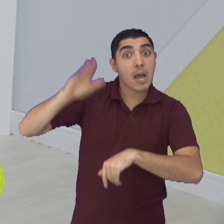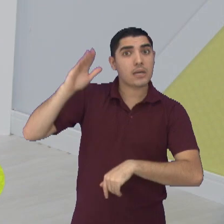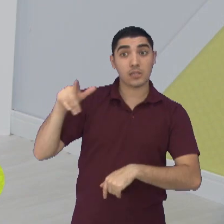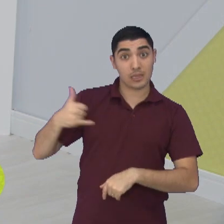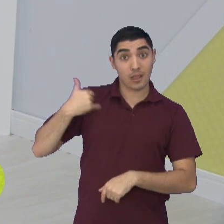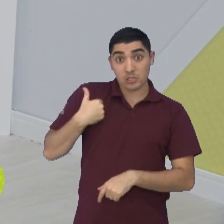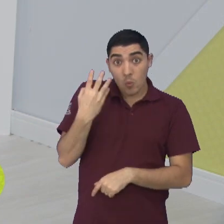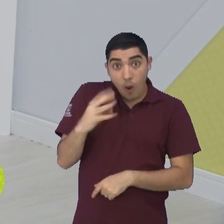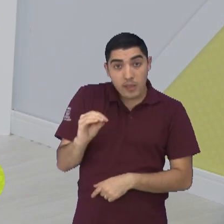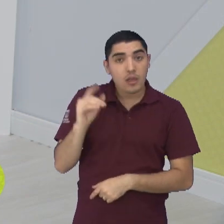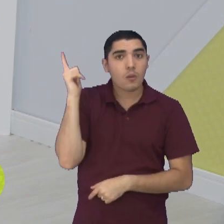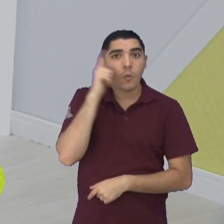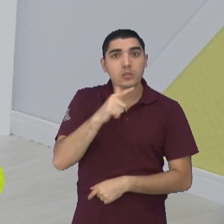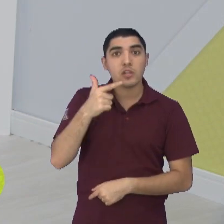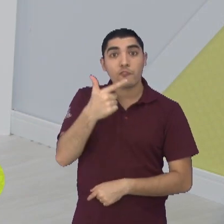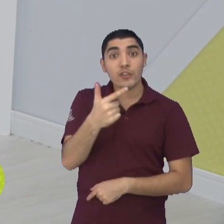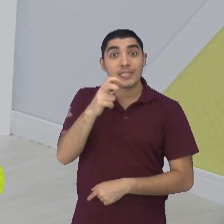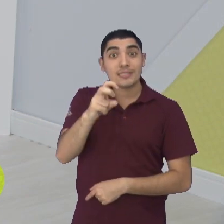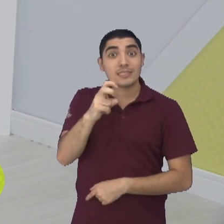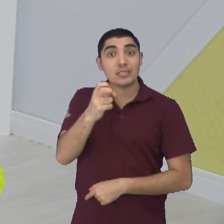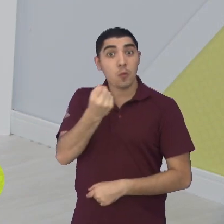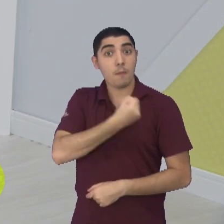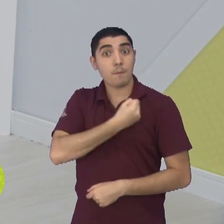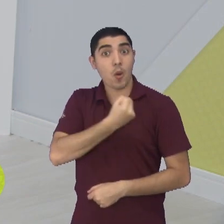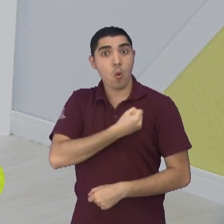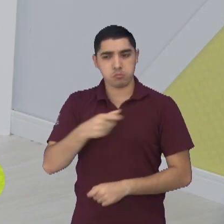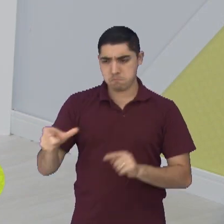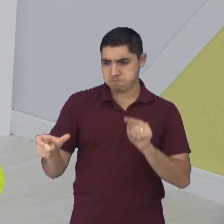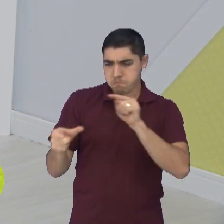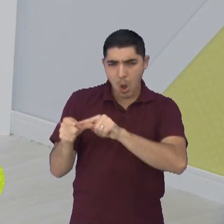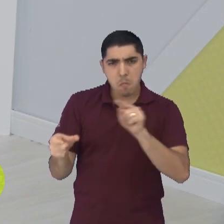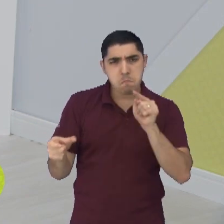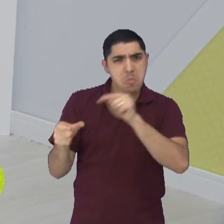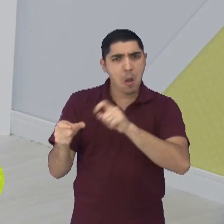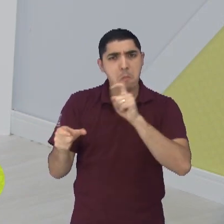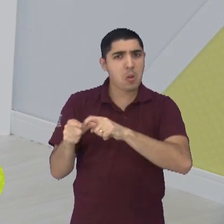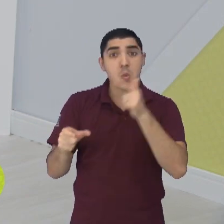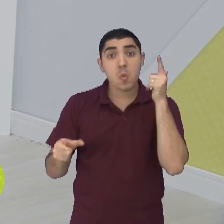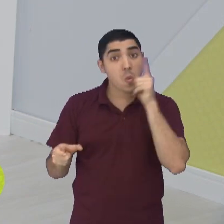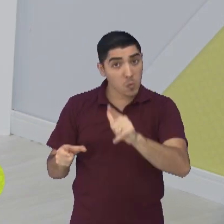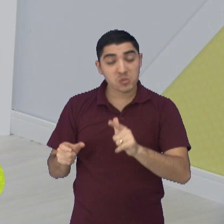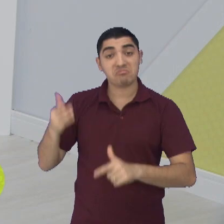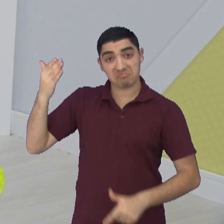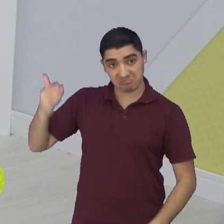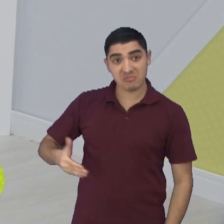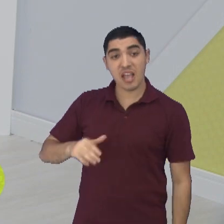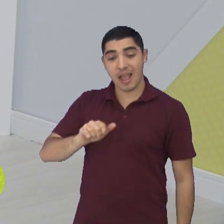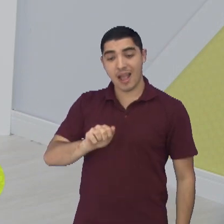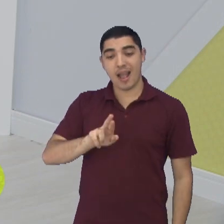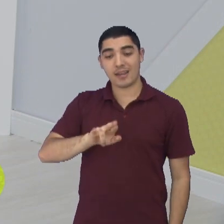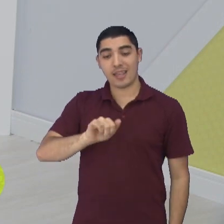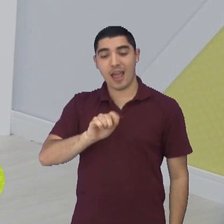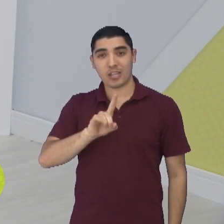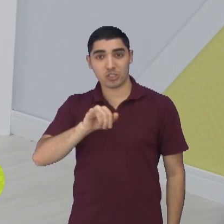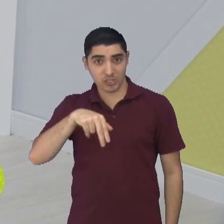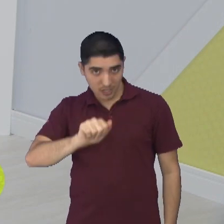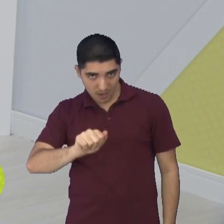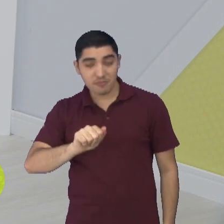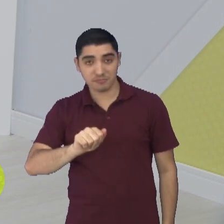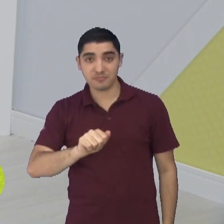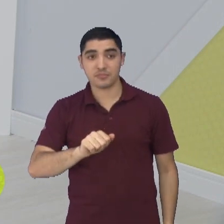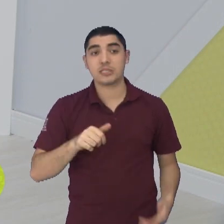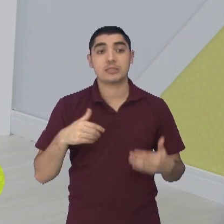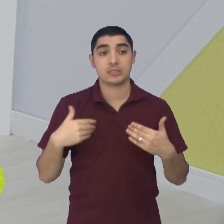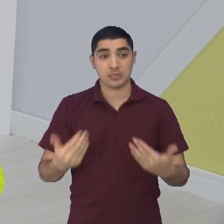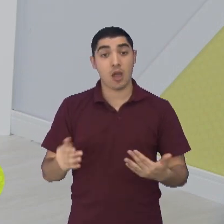anos, 25 pontos, 10 rebotes, double-double para ela, mais 7 assistências. A Ariadna, cubana, gente da melhor qualidade. Mas